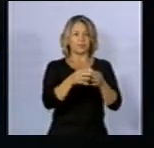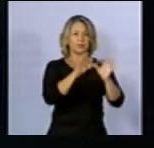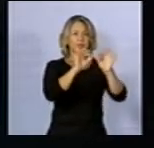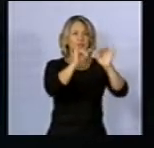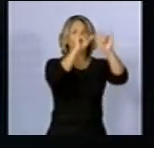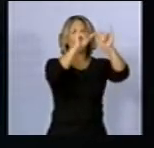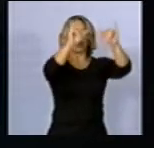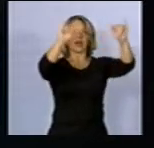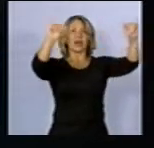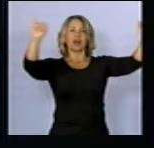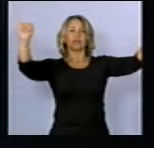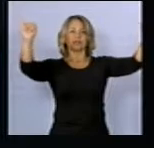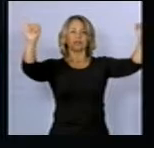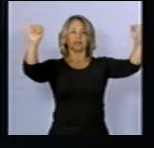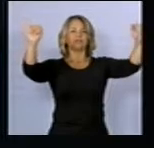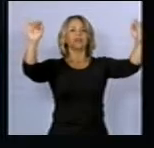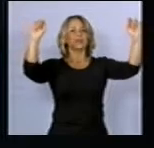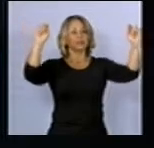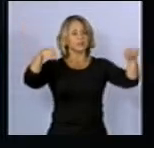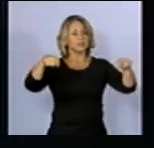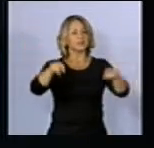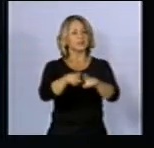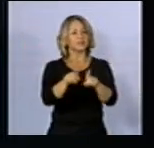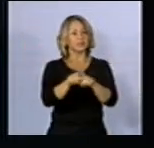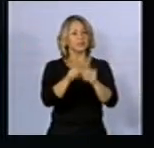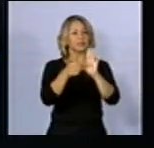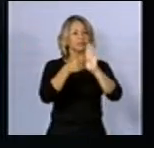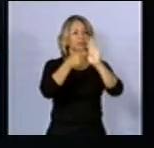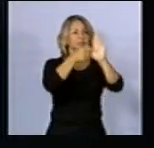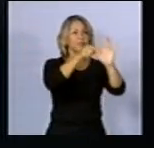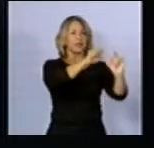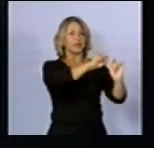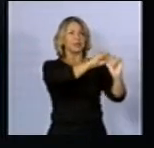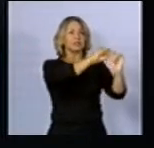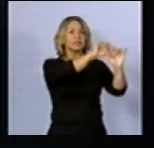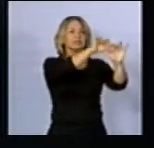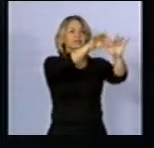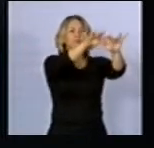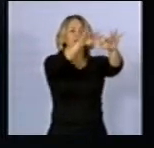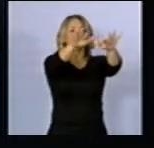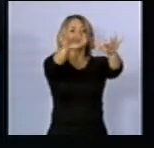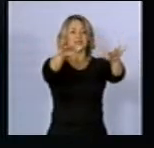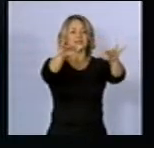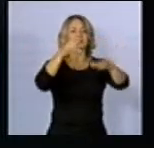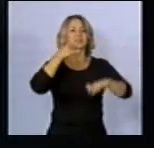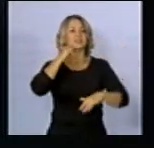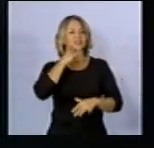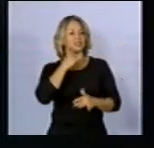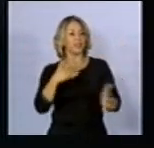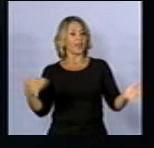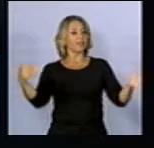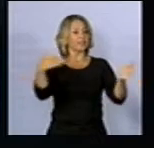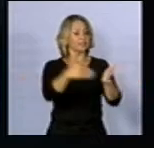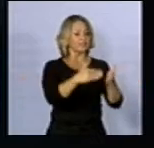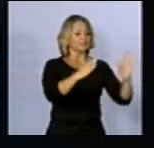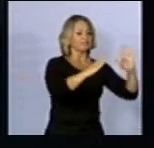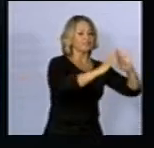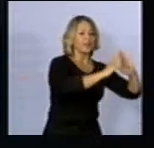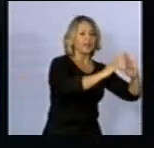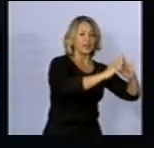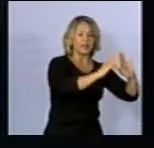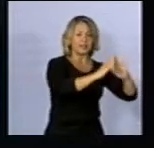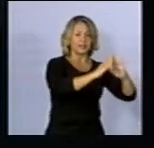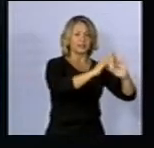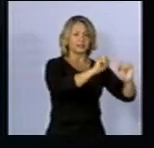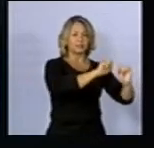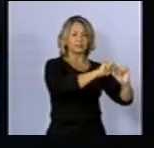cabeamentos que possibilitam a transmissão da energia elétrica até a residência, a sua distribuição